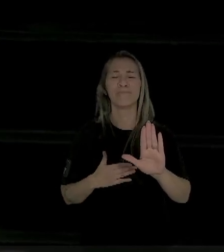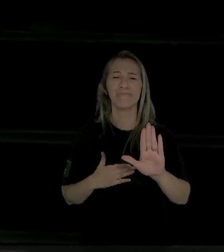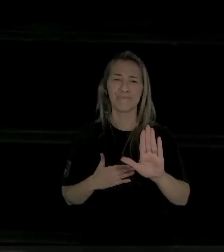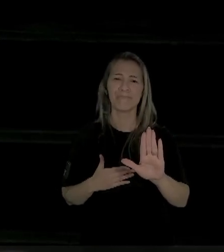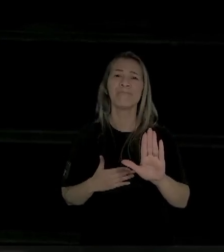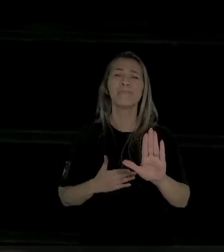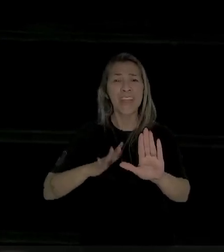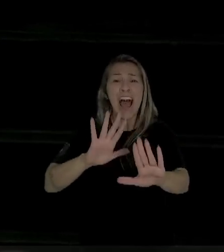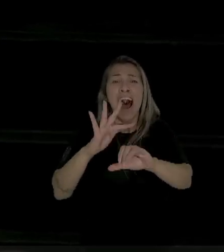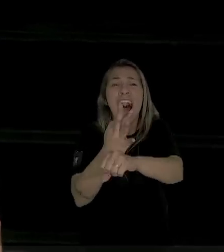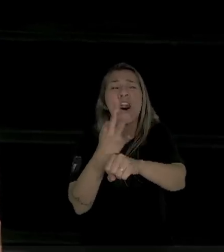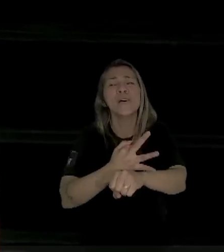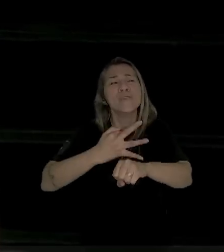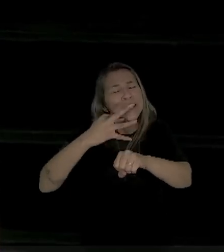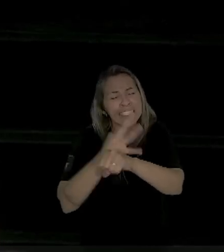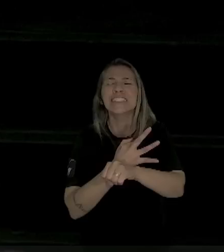Aguenta.